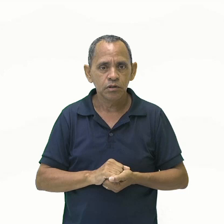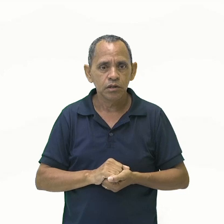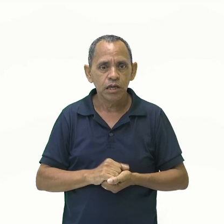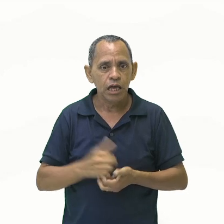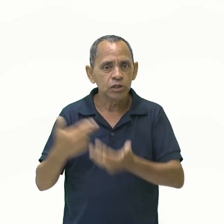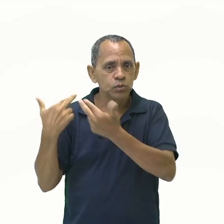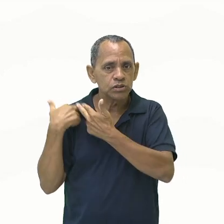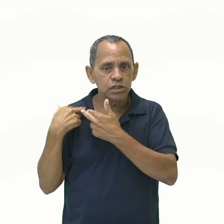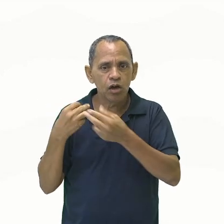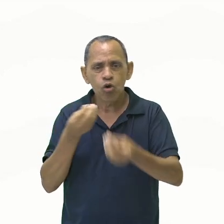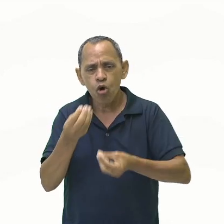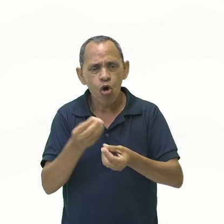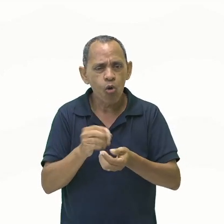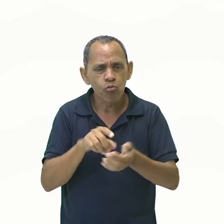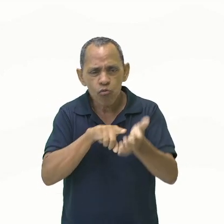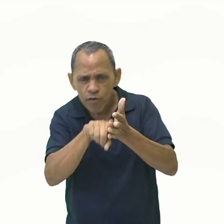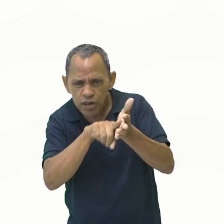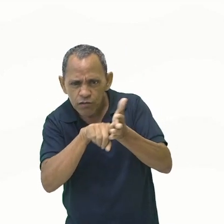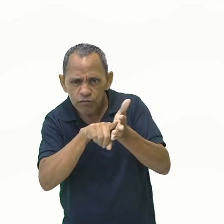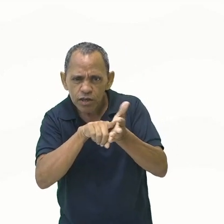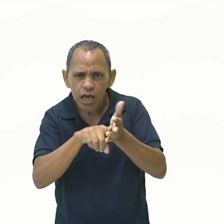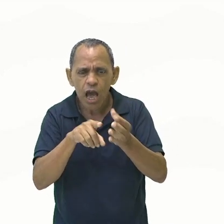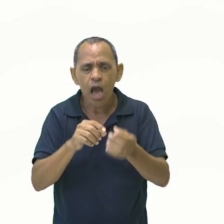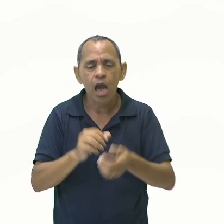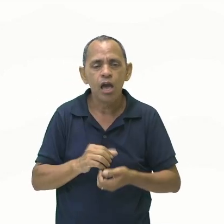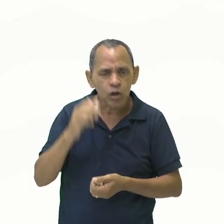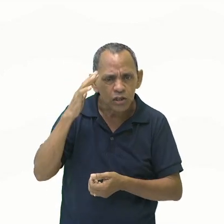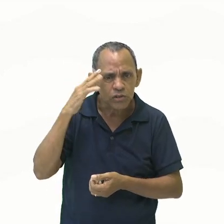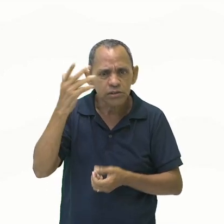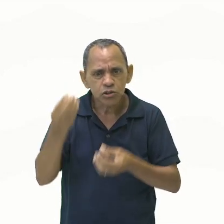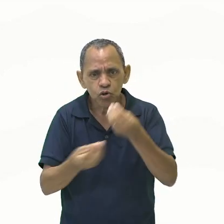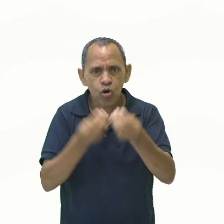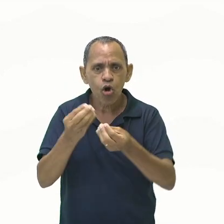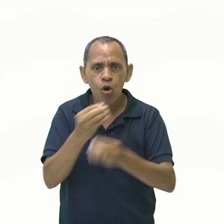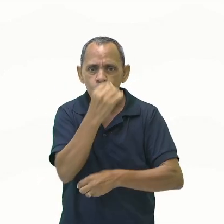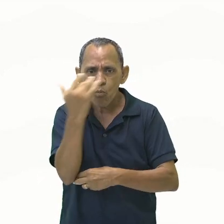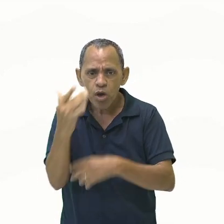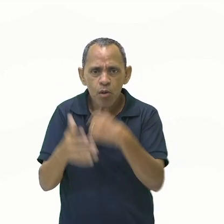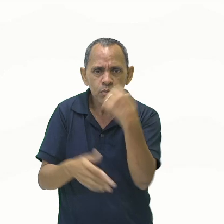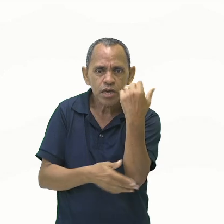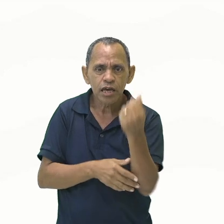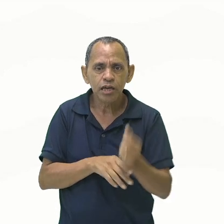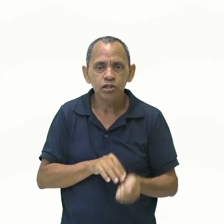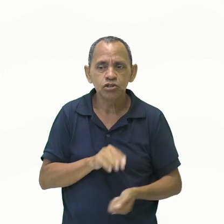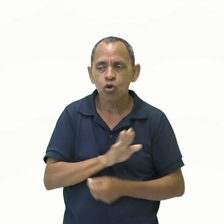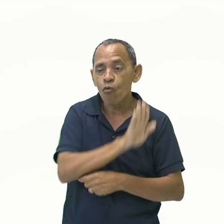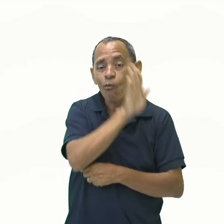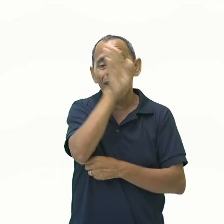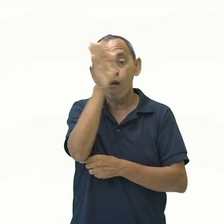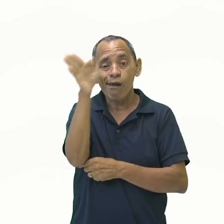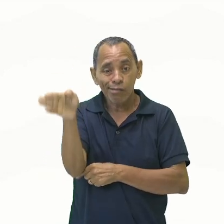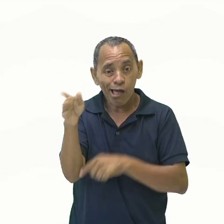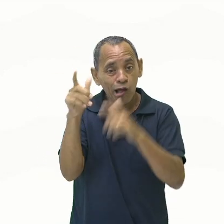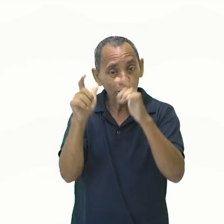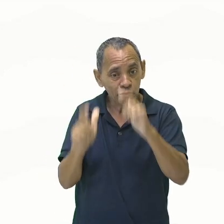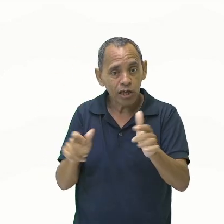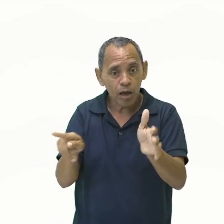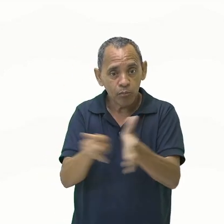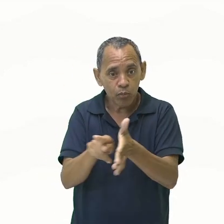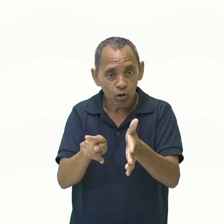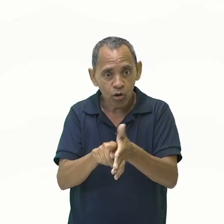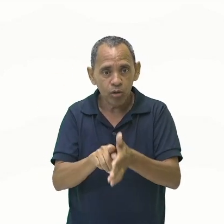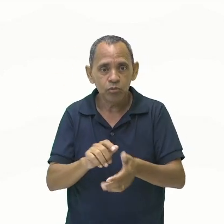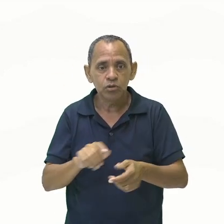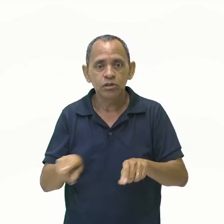que estão fazendo com o meio ambiente, é quem vai a campo mesmo fazer essas